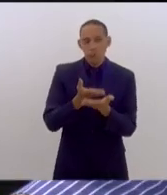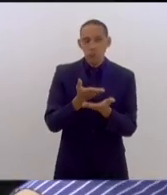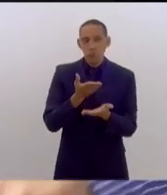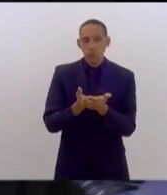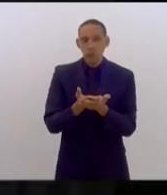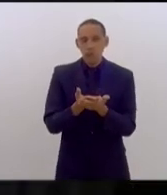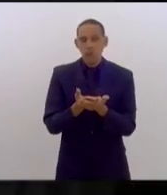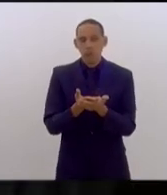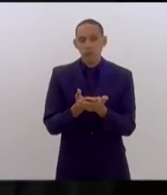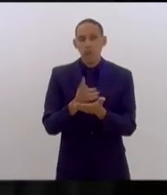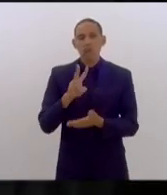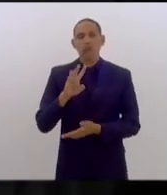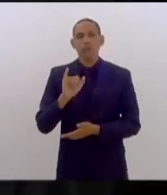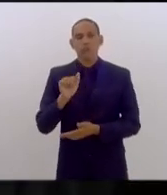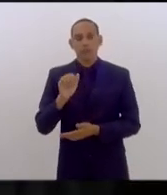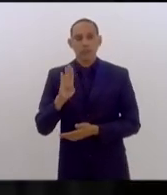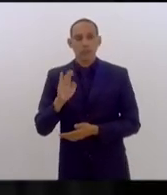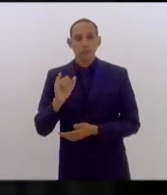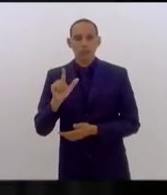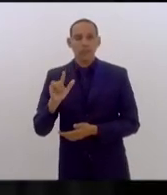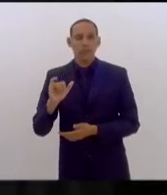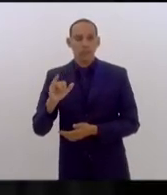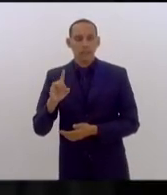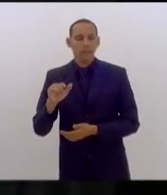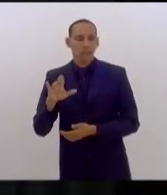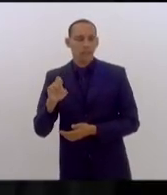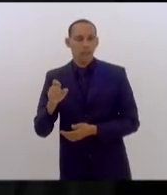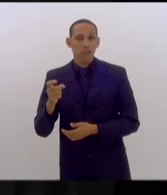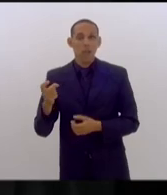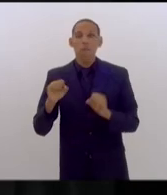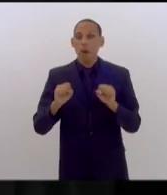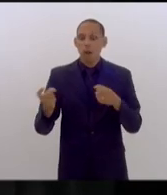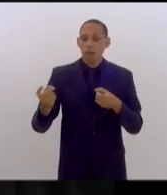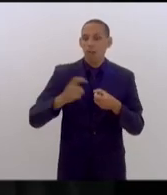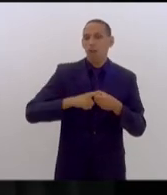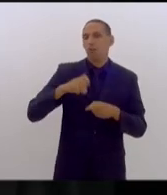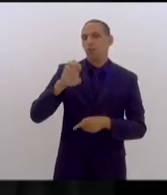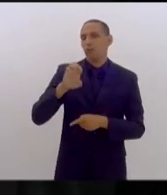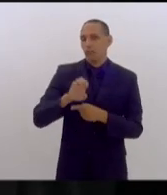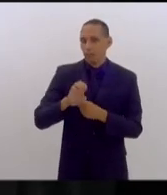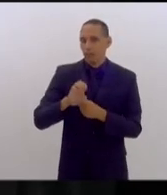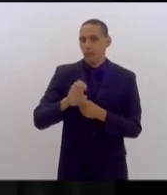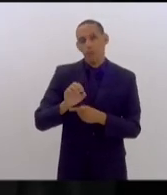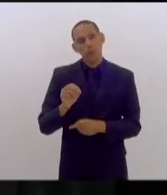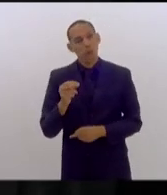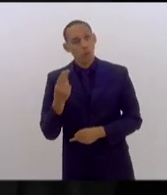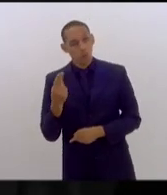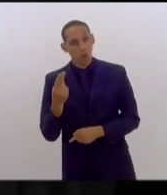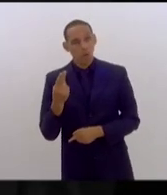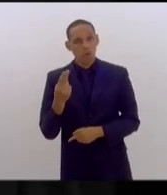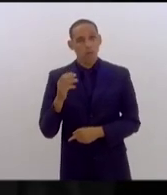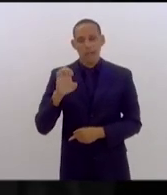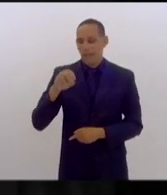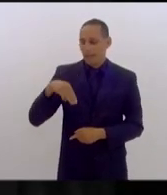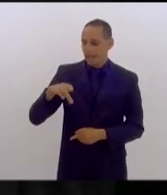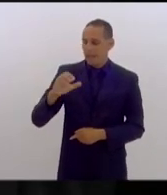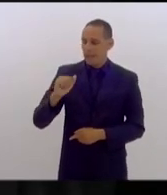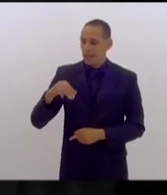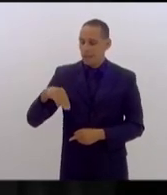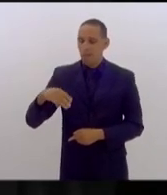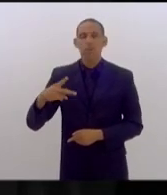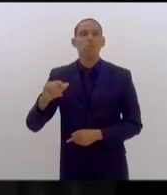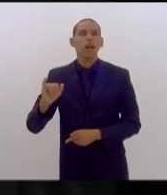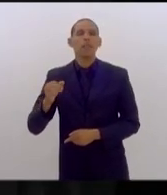de viabilidade sobre a reestatização do aludido serviço ou até mesmo uma encampação